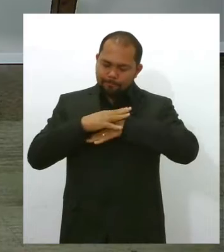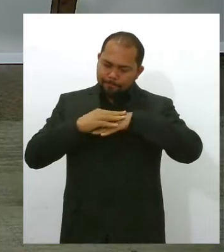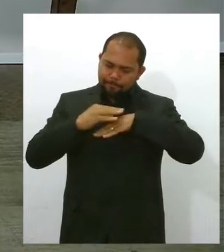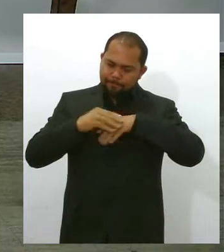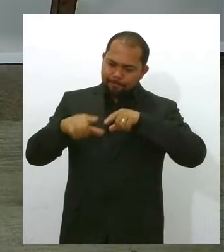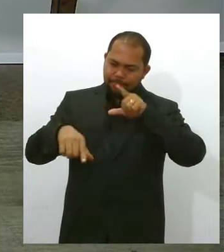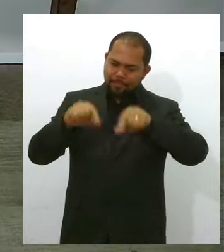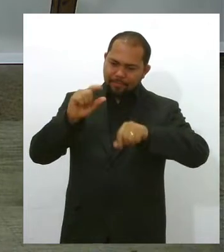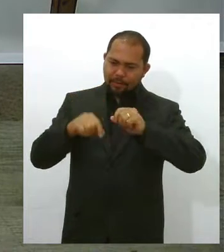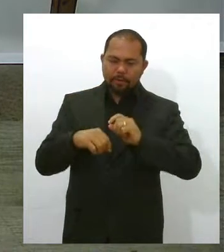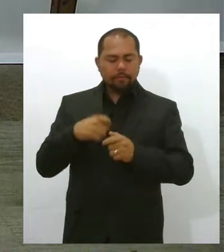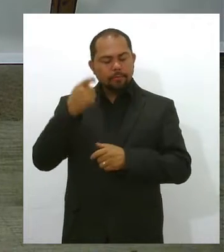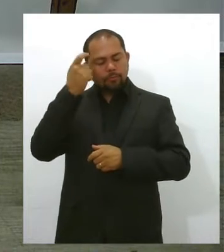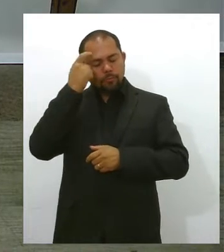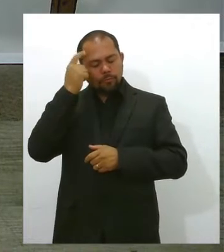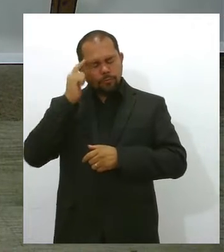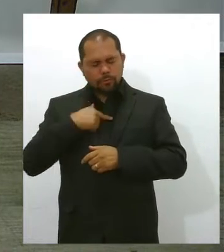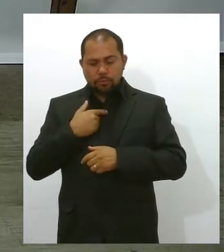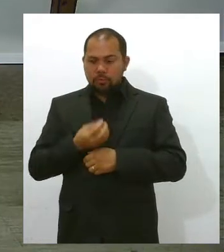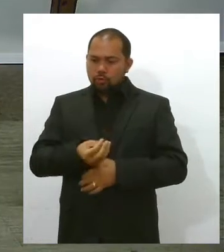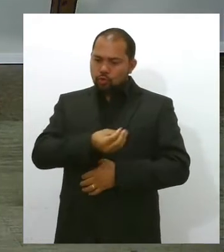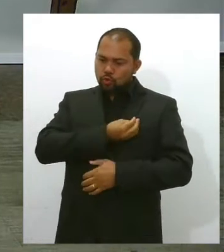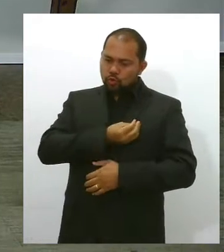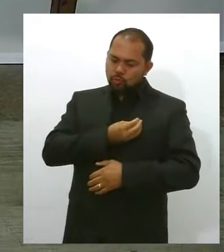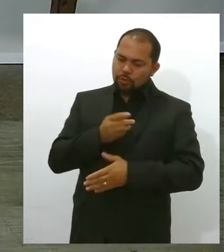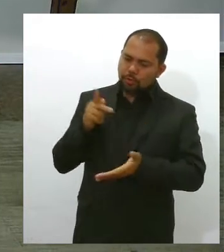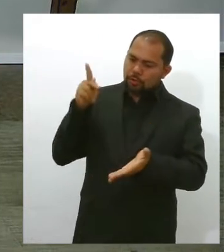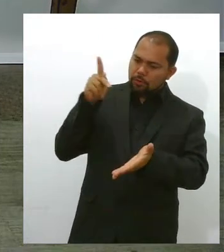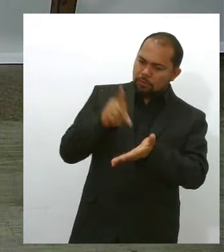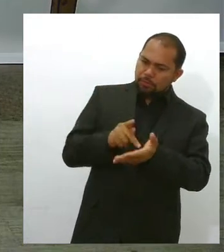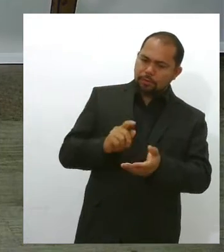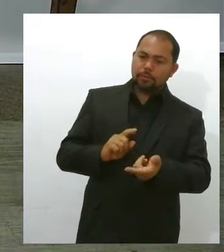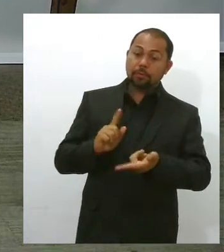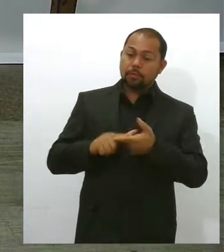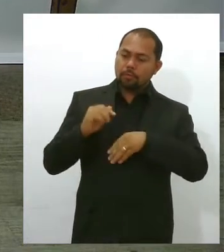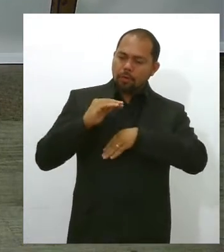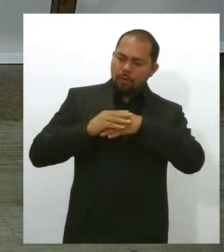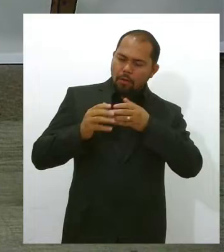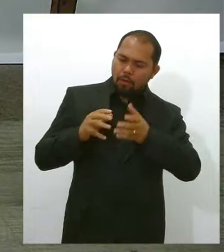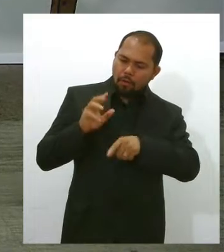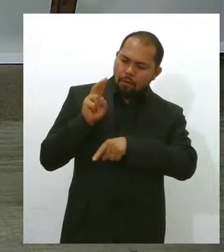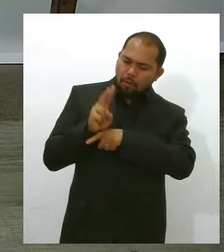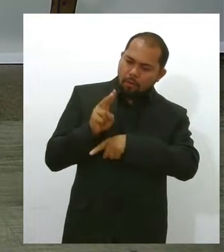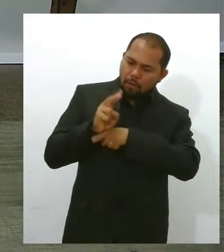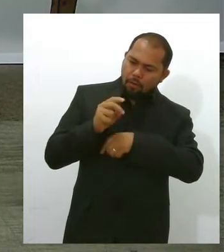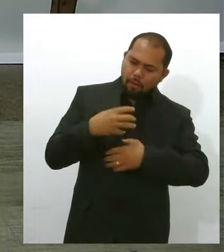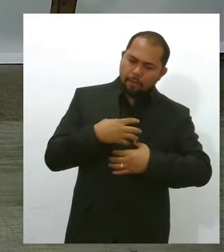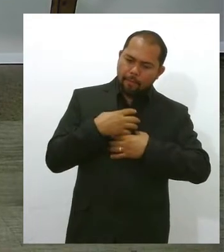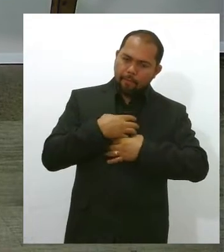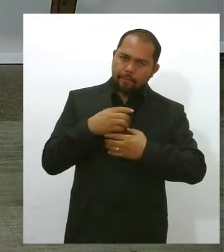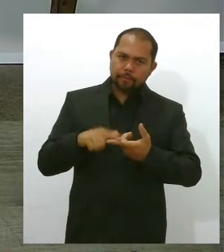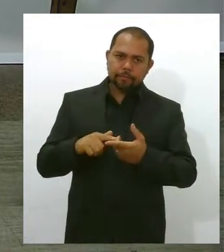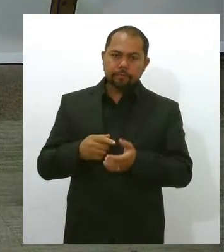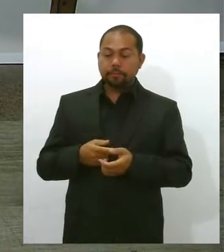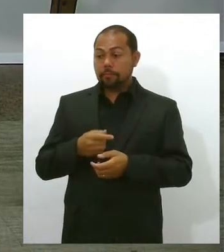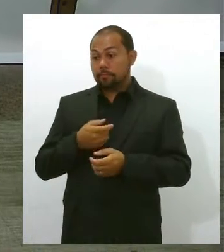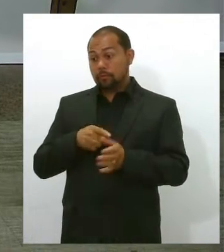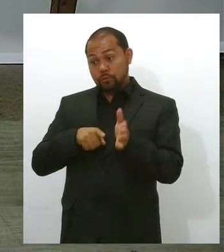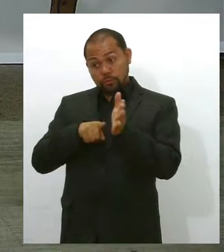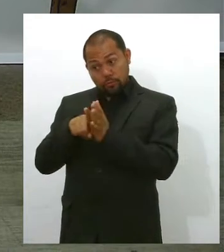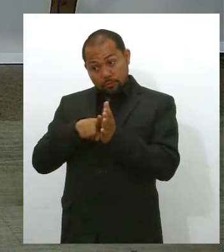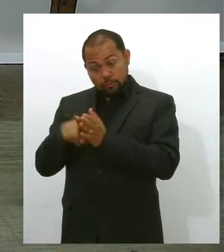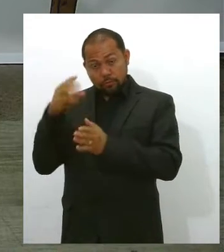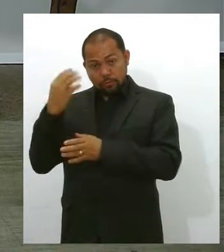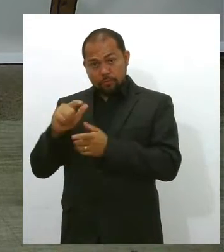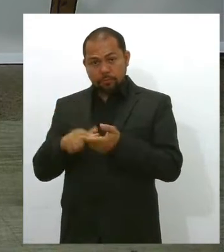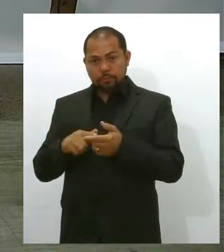de presença e de envolvimento emocional. Segundo pesquisadores da área comportamental, esse novo tipo